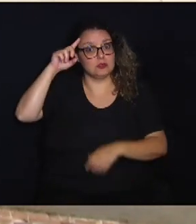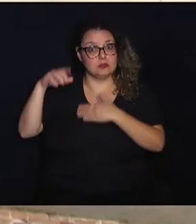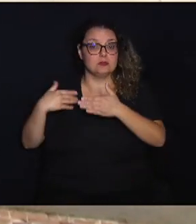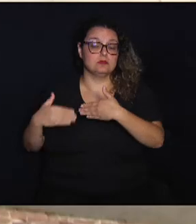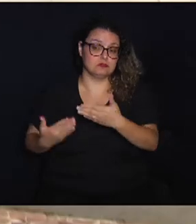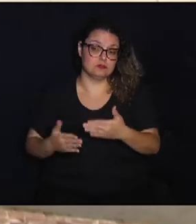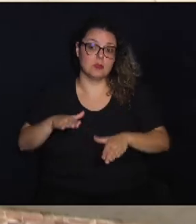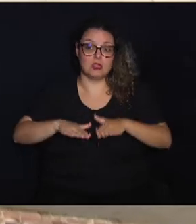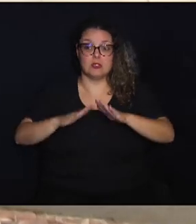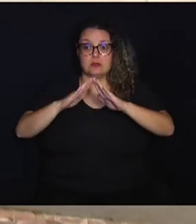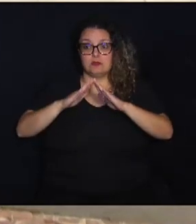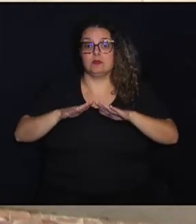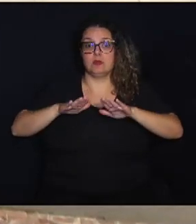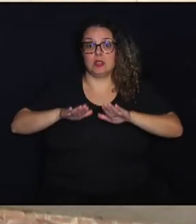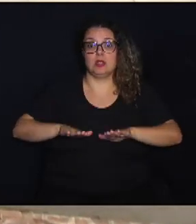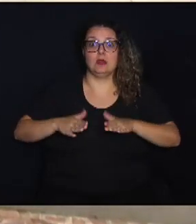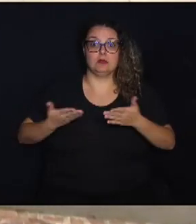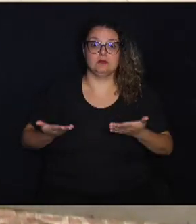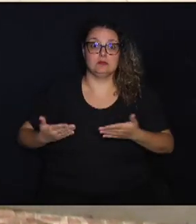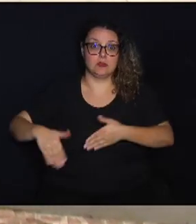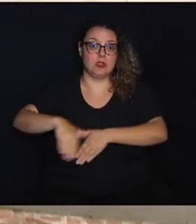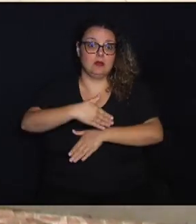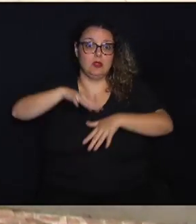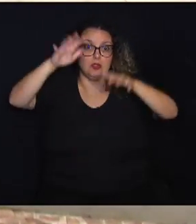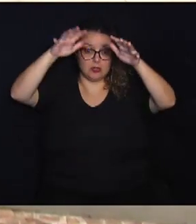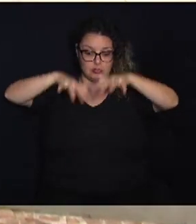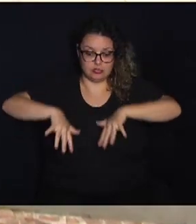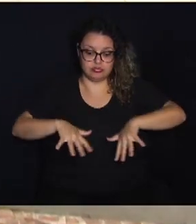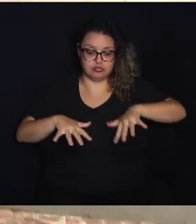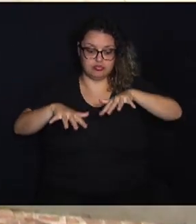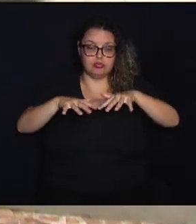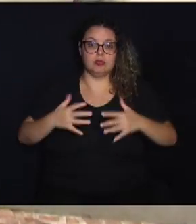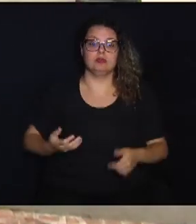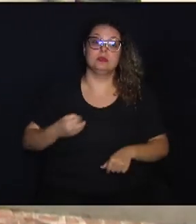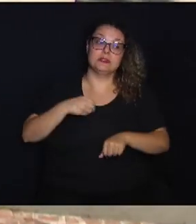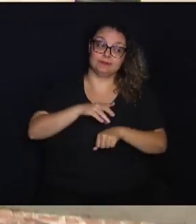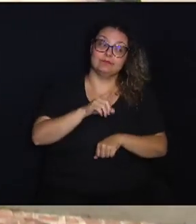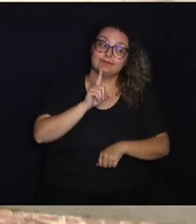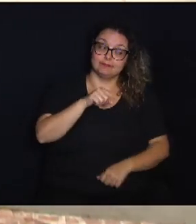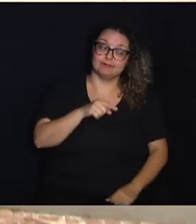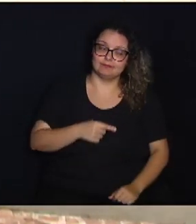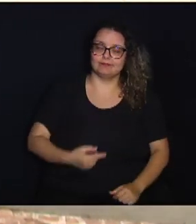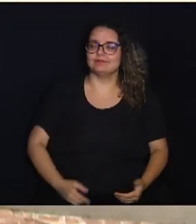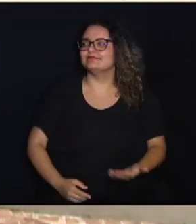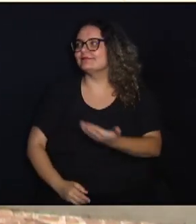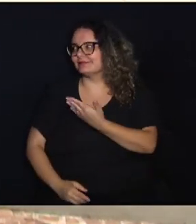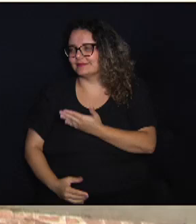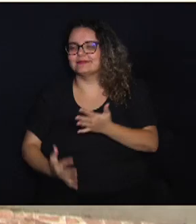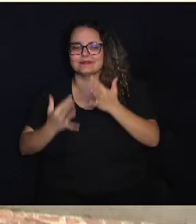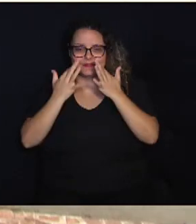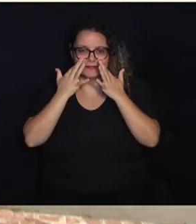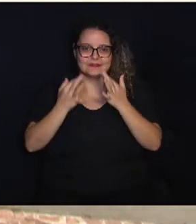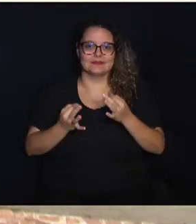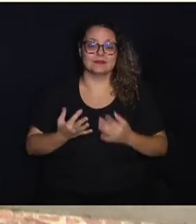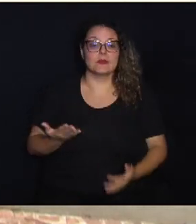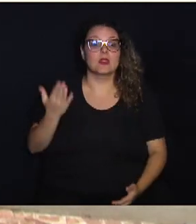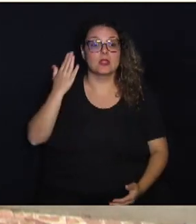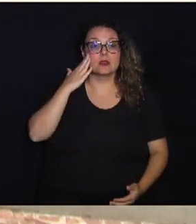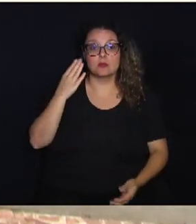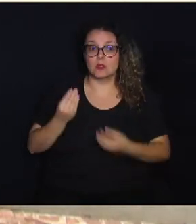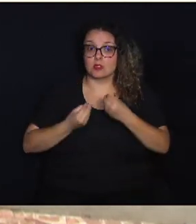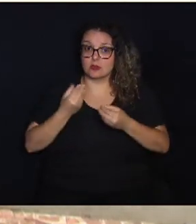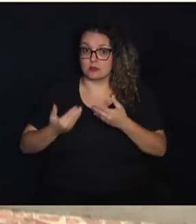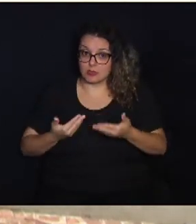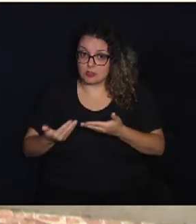casa ou se você estiver na rua, a questão de alagamentos também, dicas é com ele e fique muito atento porque agora você vai saber como